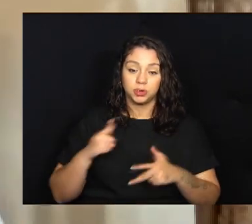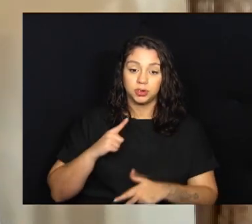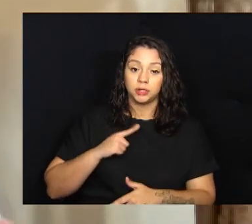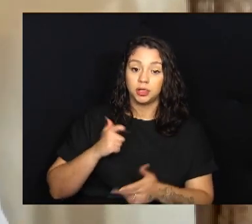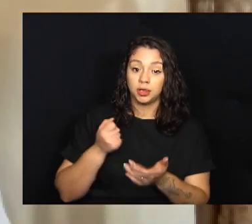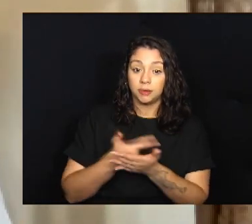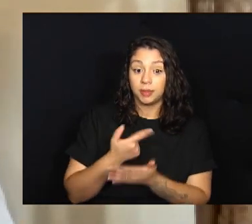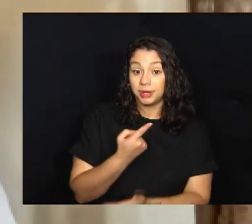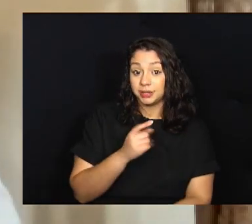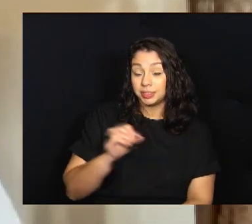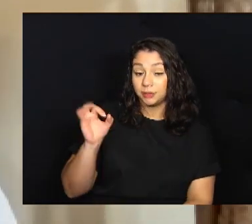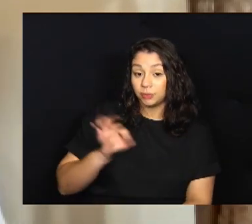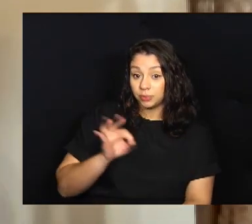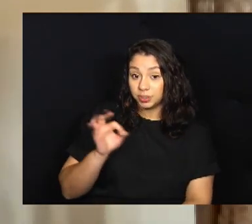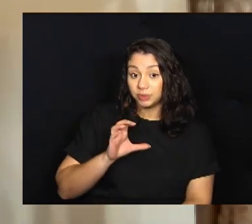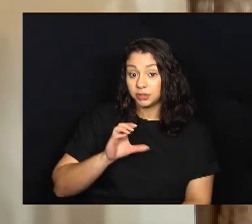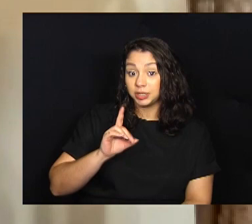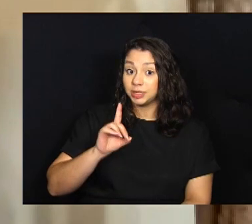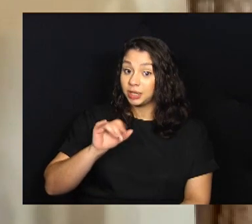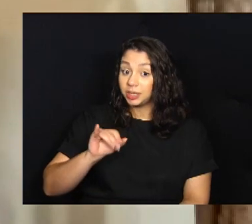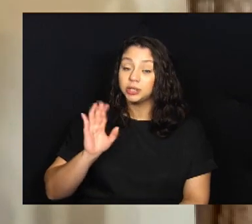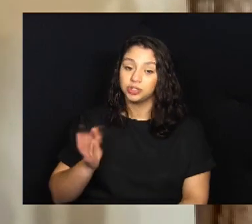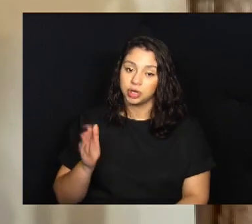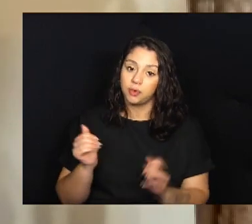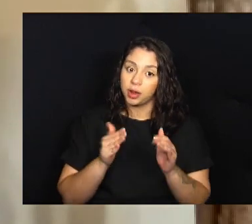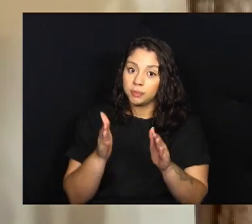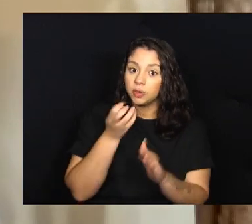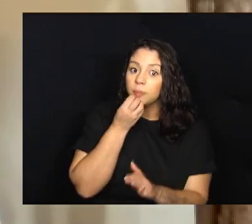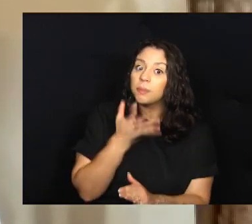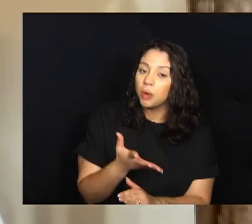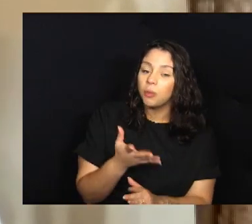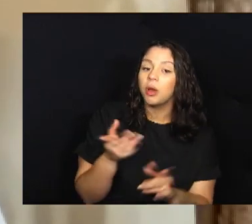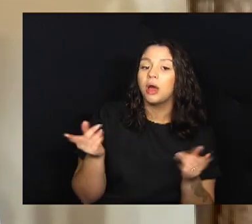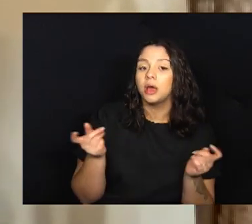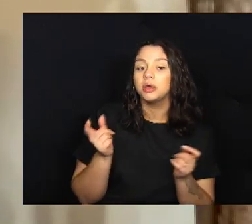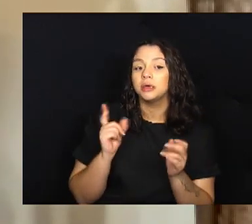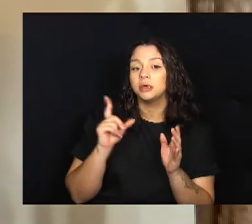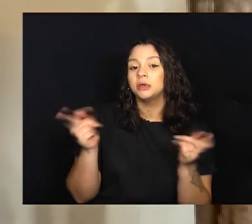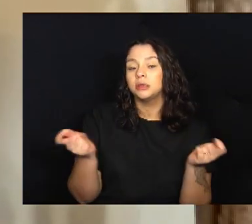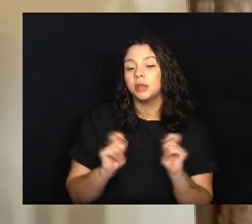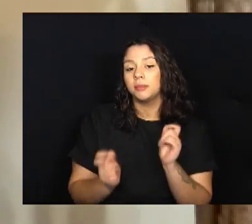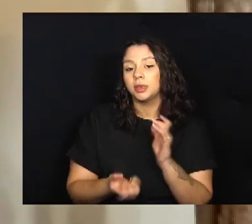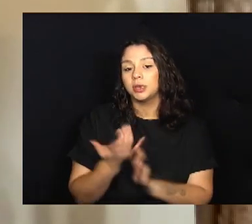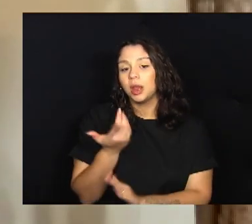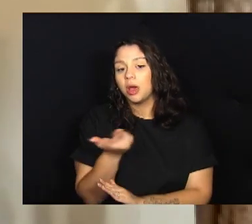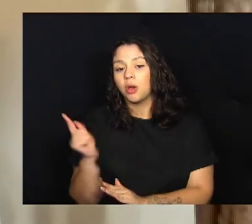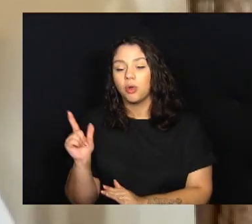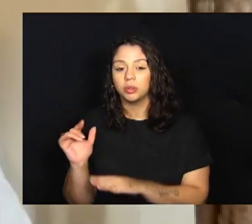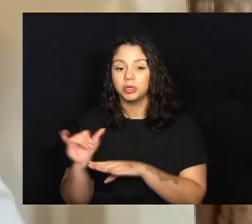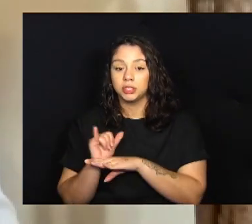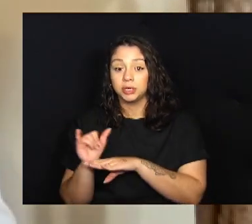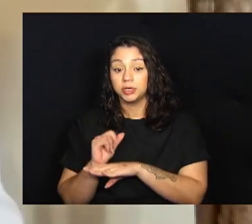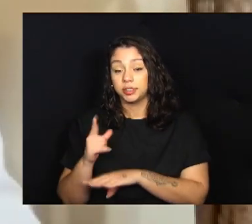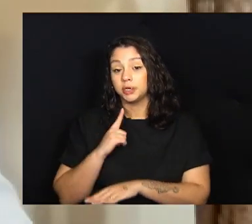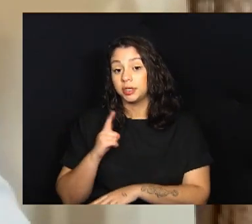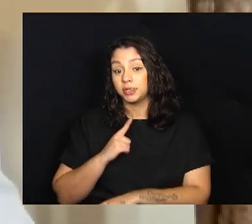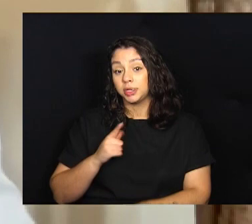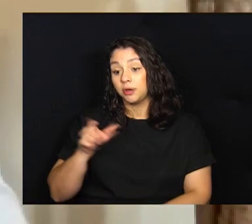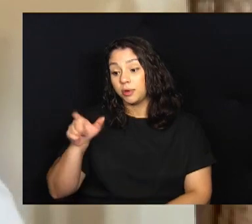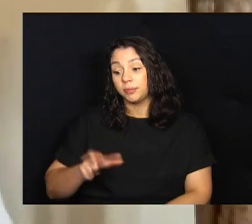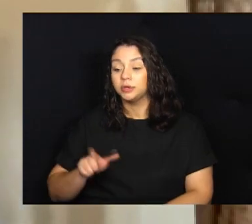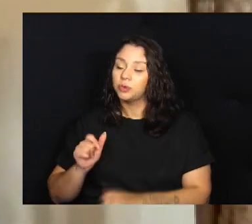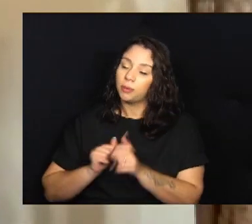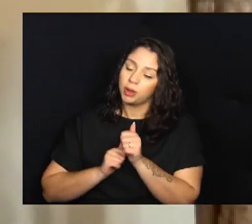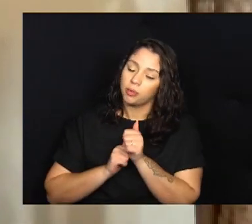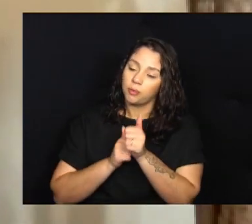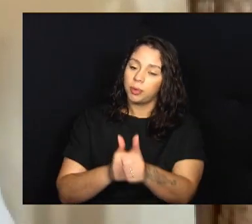100% do CDI, você já estará num bom caminho. E aí você pode ativar essa outra etapa, que é ter ali uma pessoa para te acompanhar,